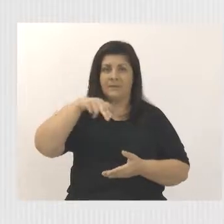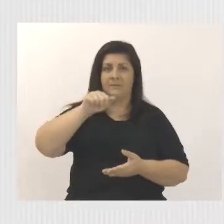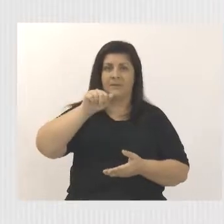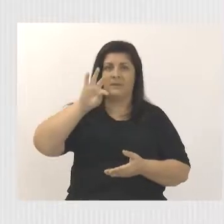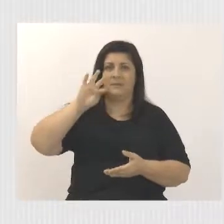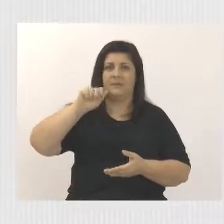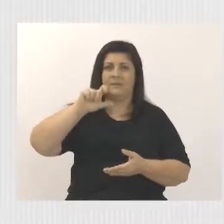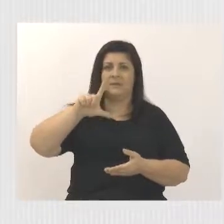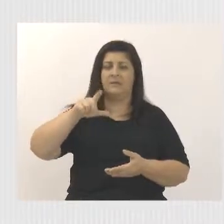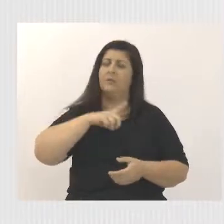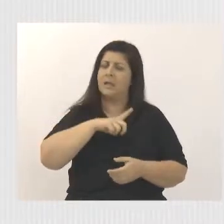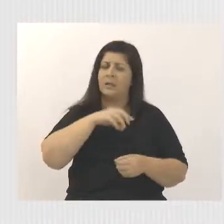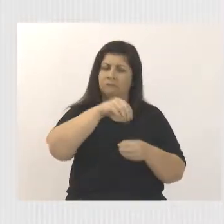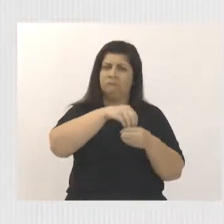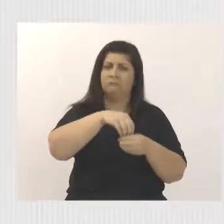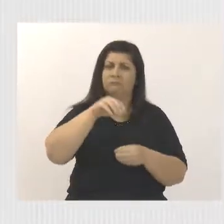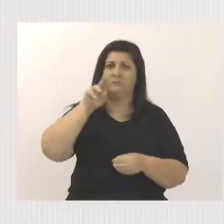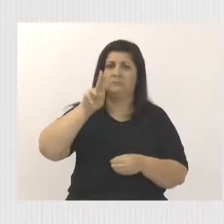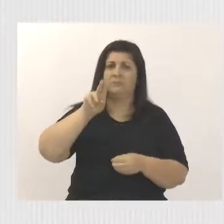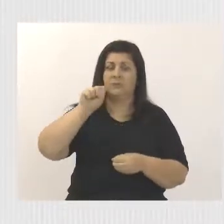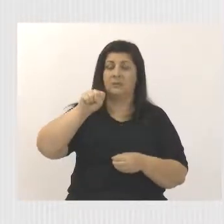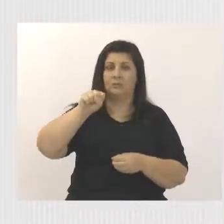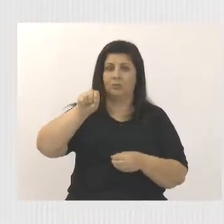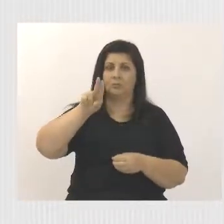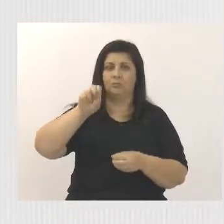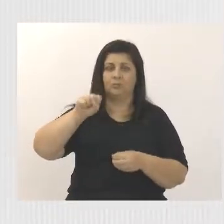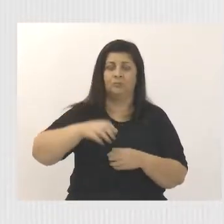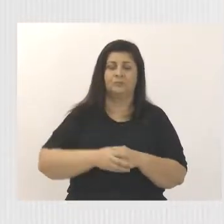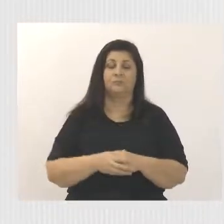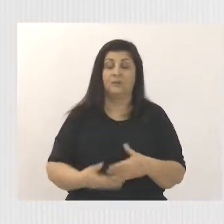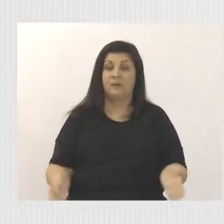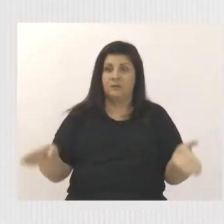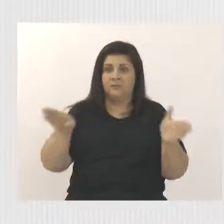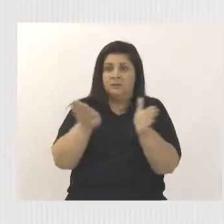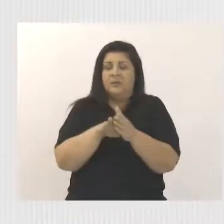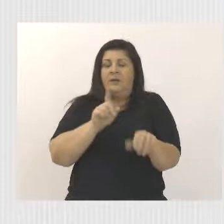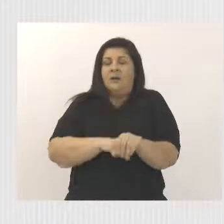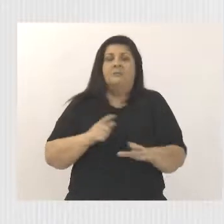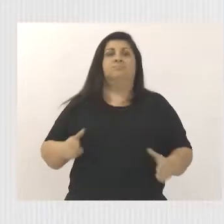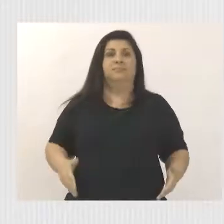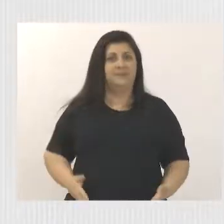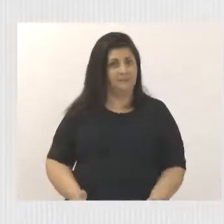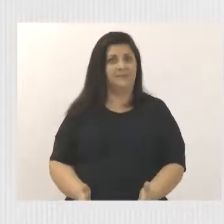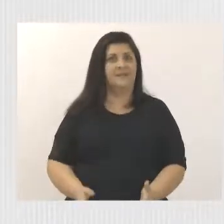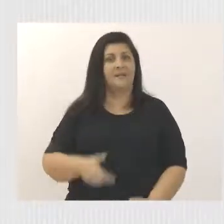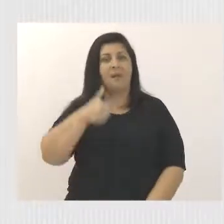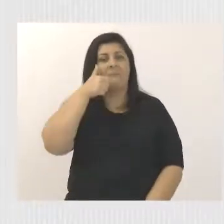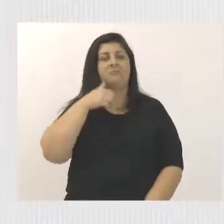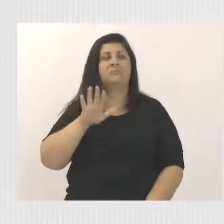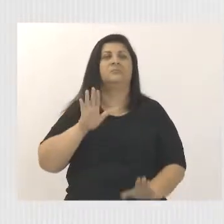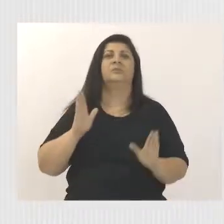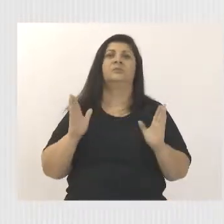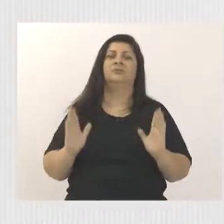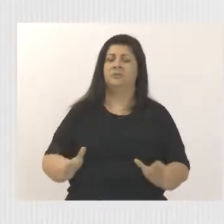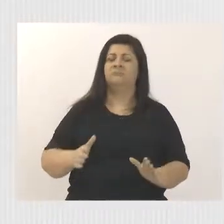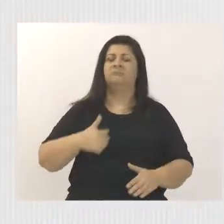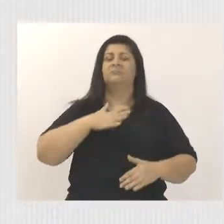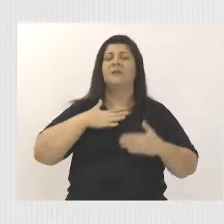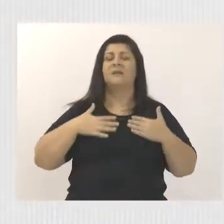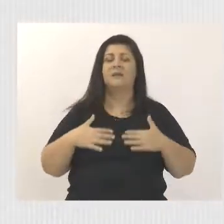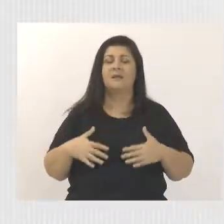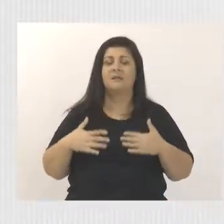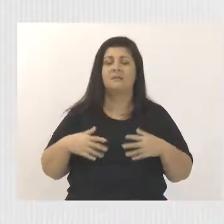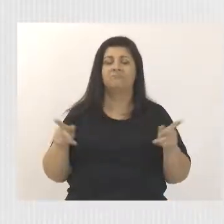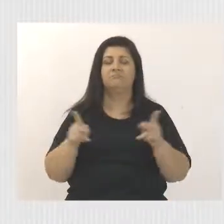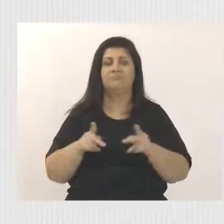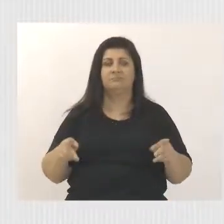unidades básicas de saúde. Esse vínculo, quando chega no momento do parto, a mulher já está empoderada, está tranquila.